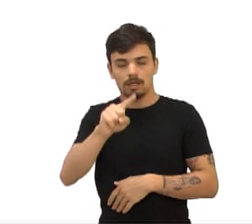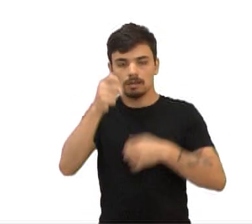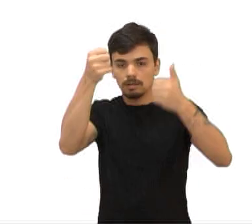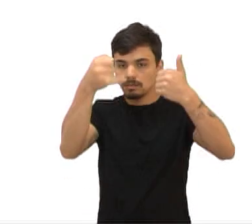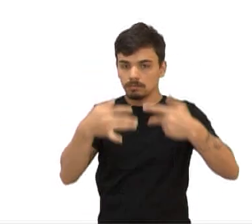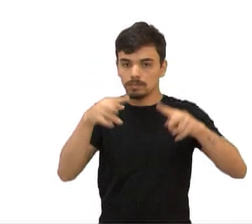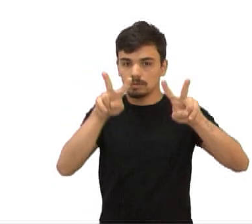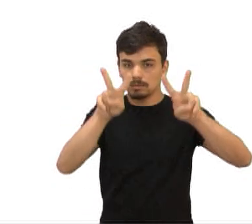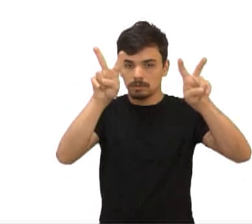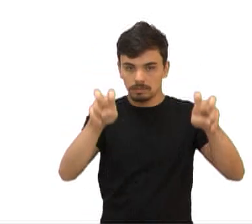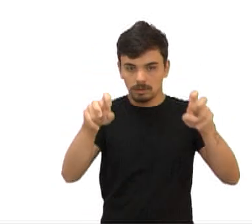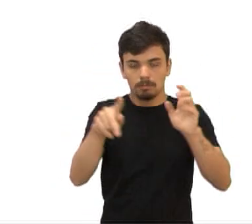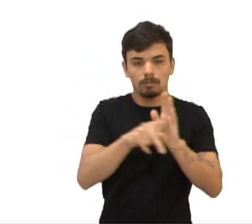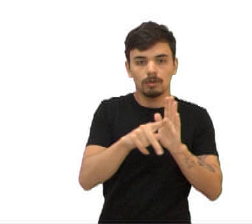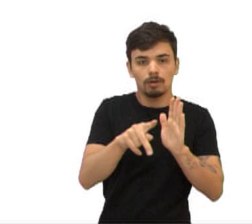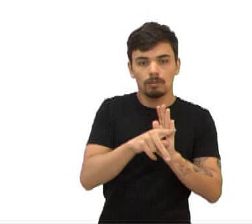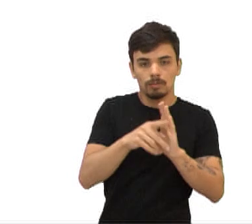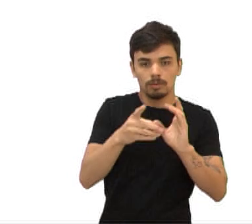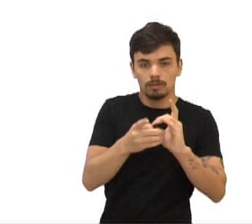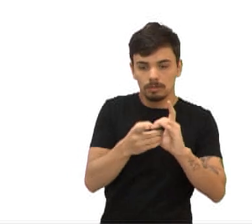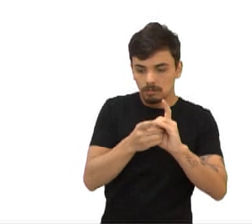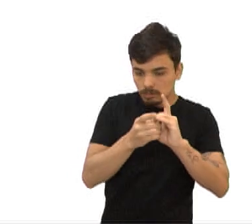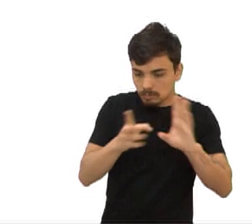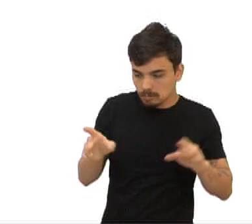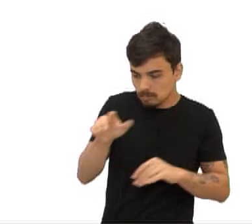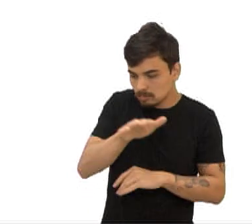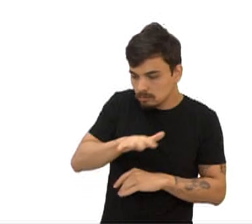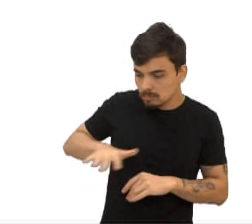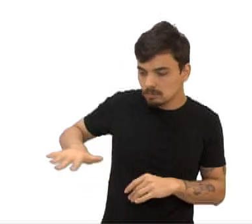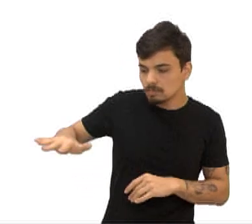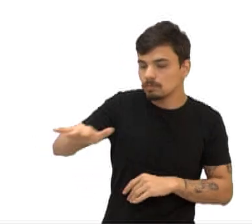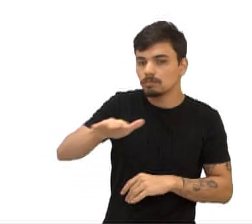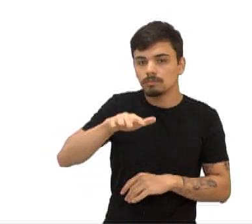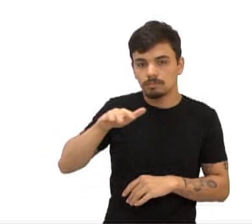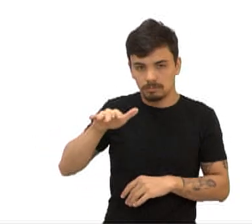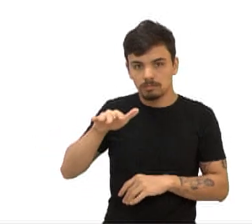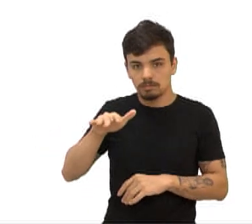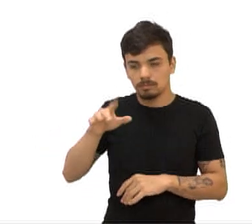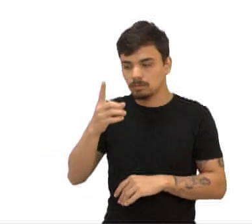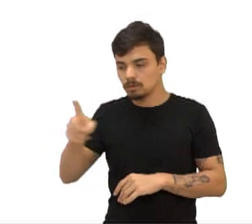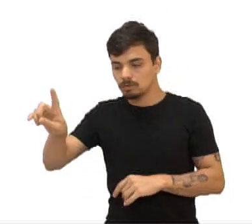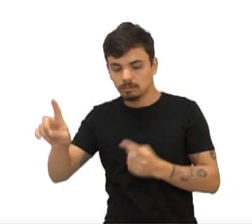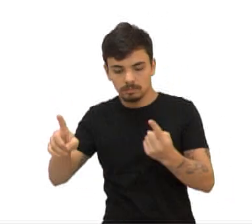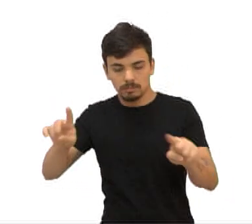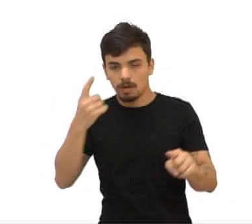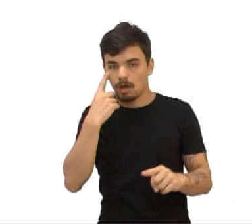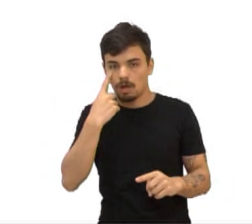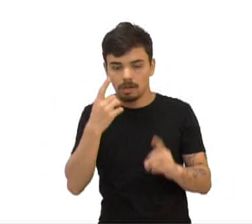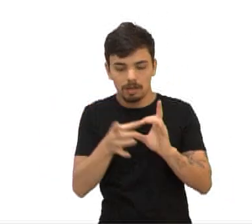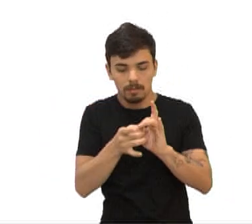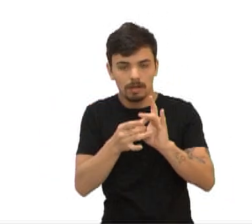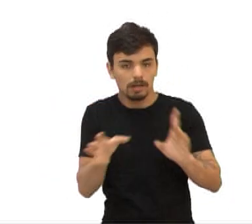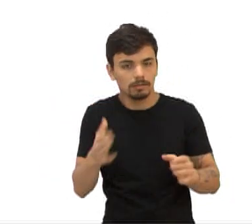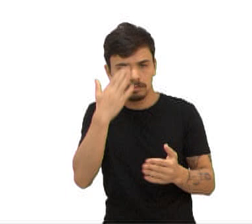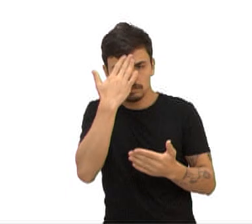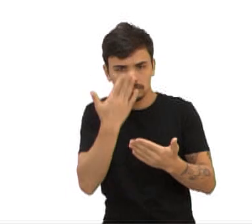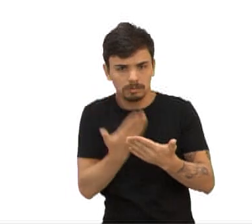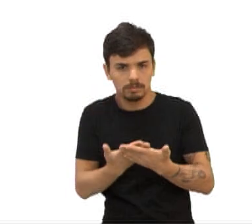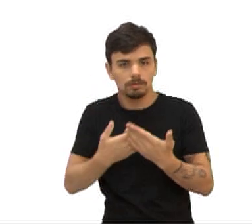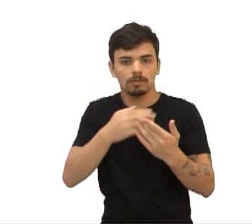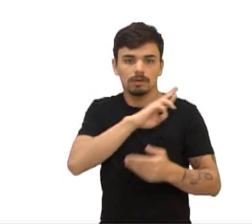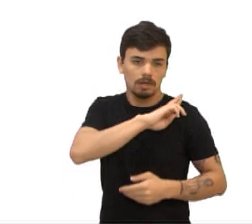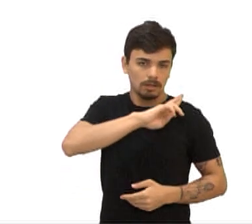do quê? Das liberdades individuais, né? Por exemplo, a liberdade de crença e a liberdade religiosa.